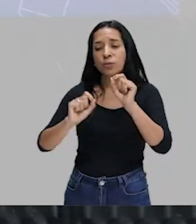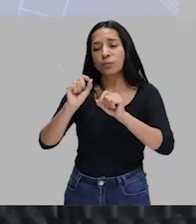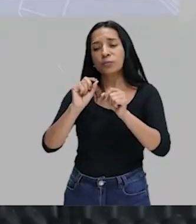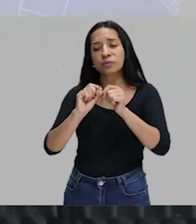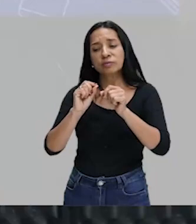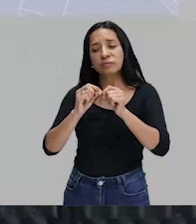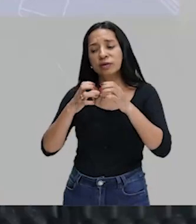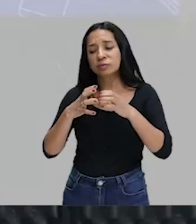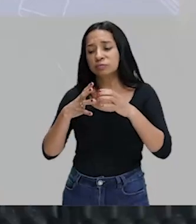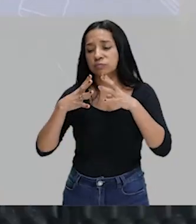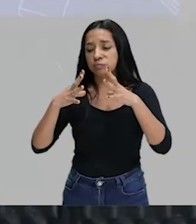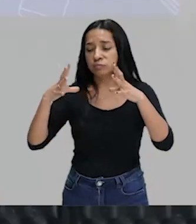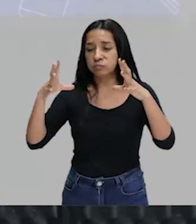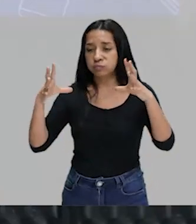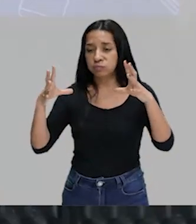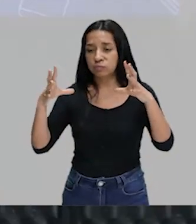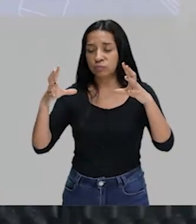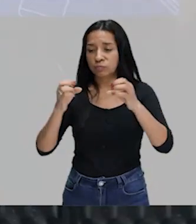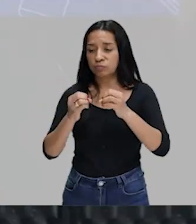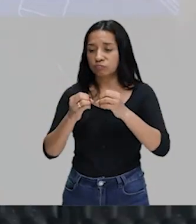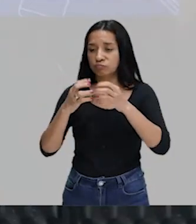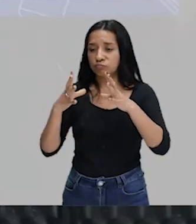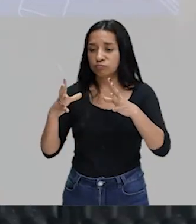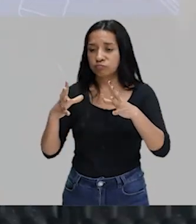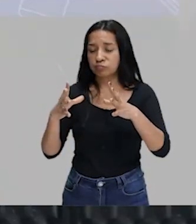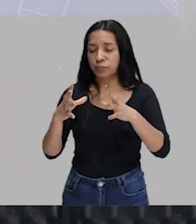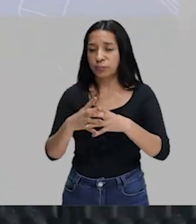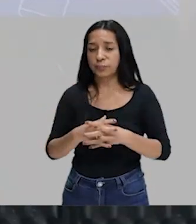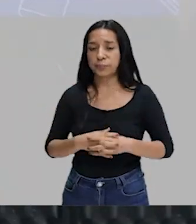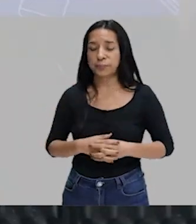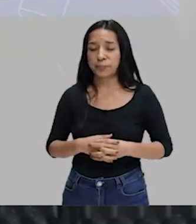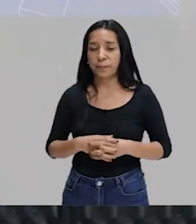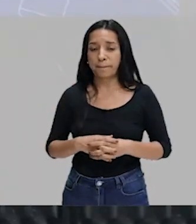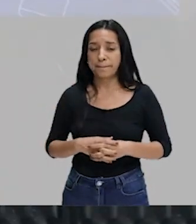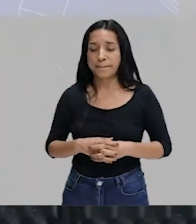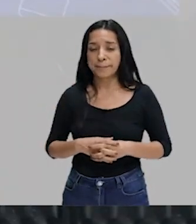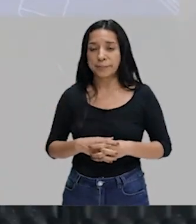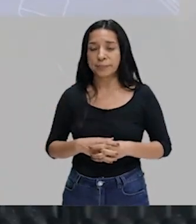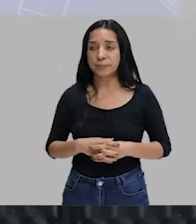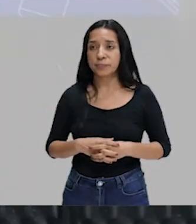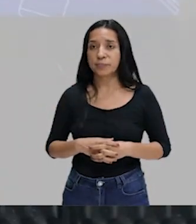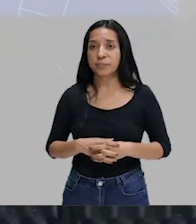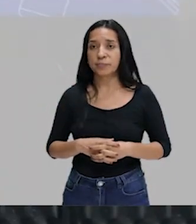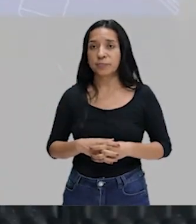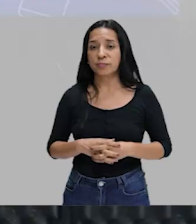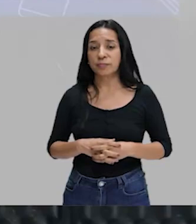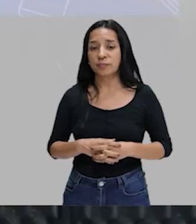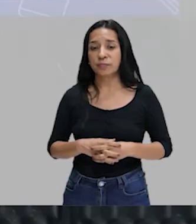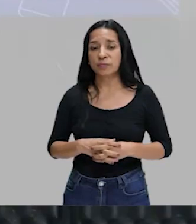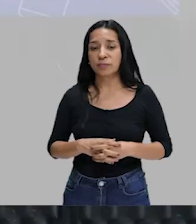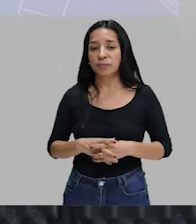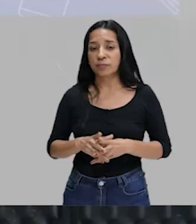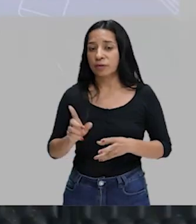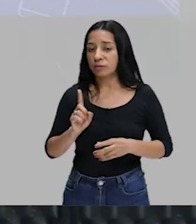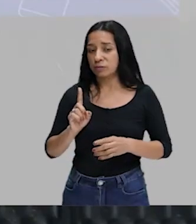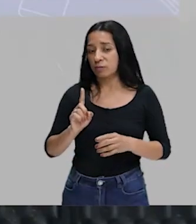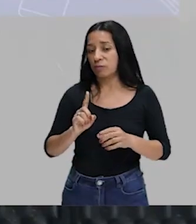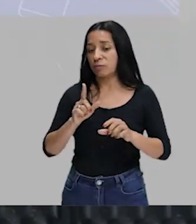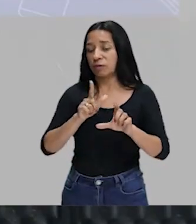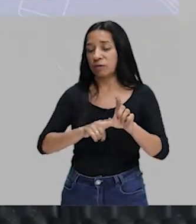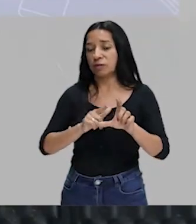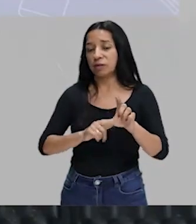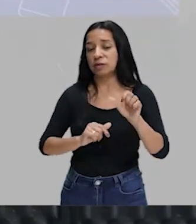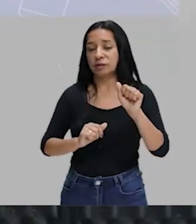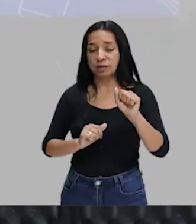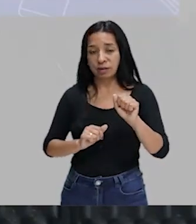estrela ela exploda ali como uma supernova, tá certo? Não é o carbono, até porque o carbono ele não